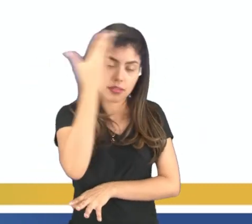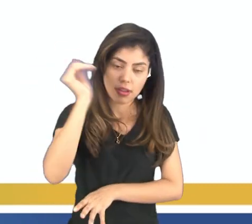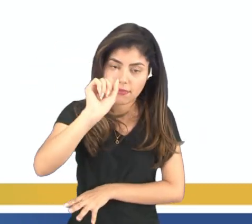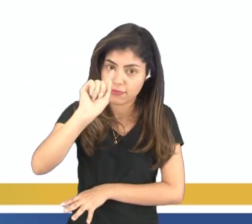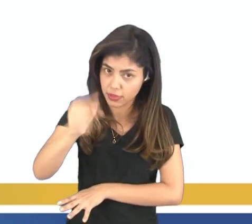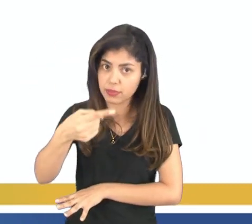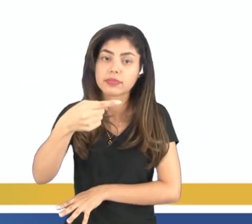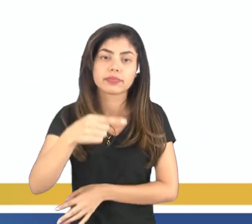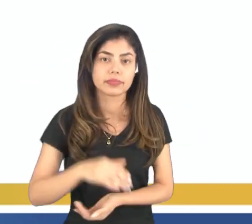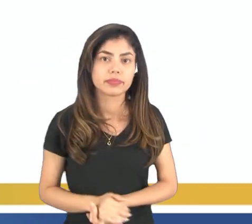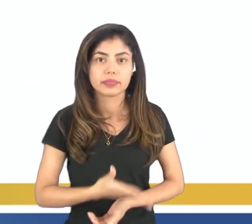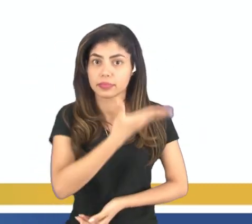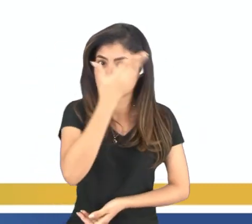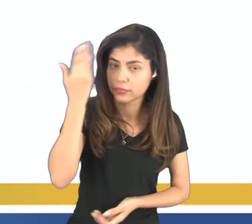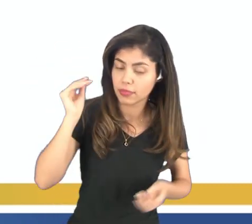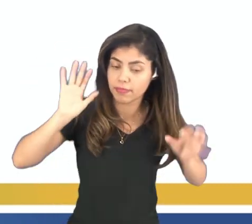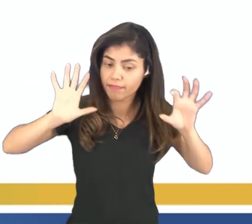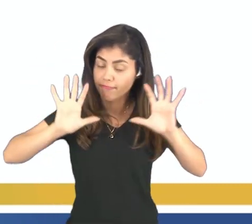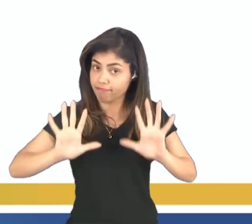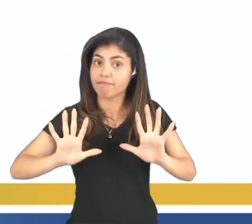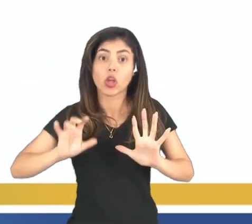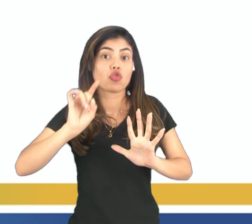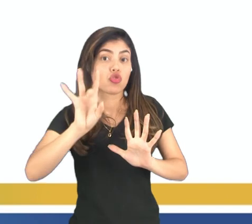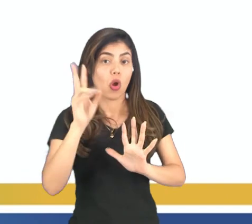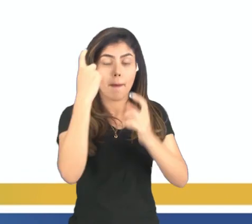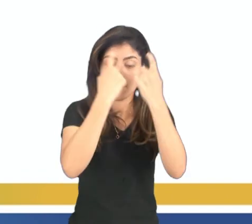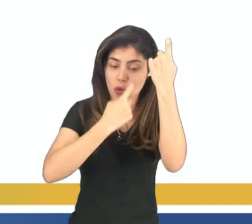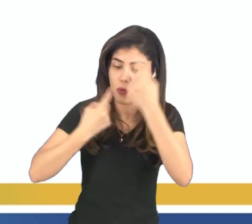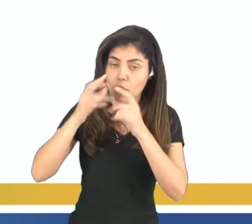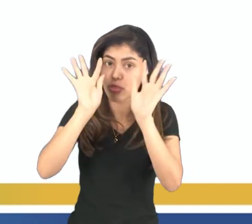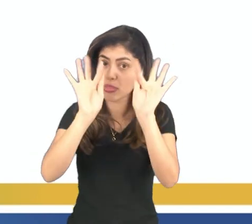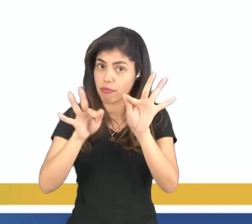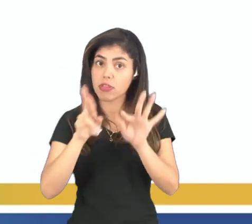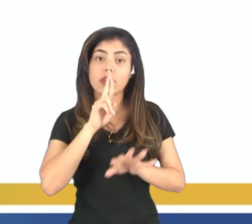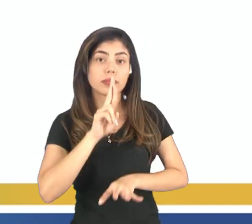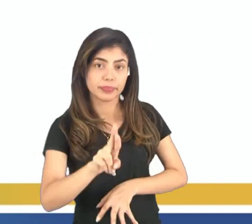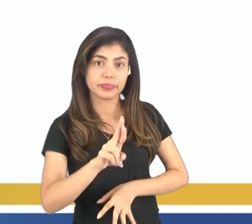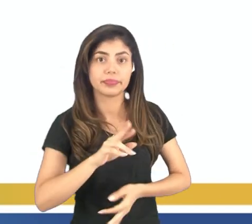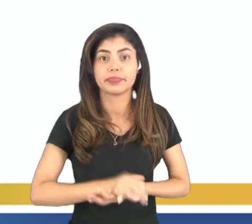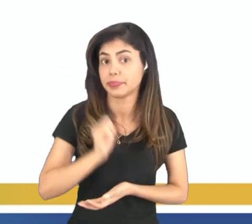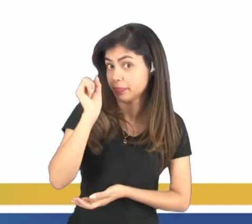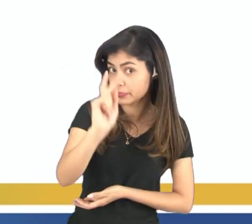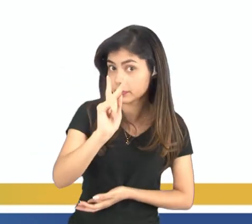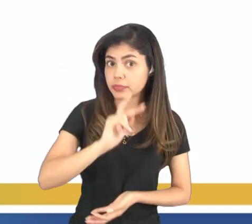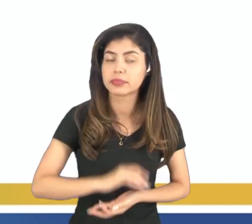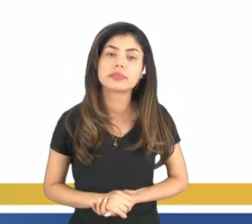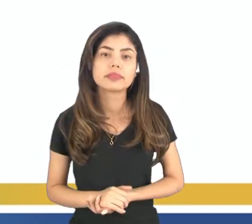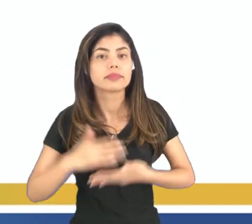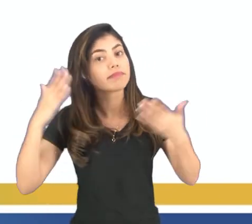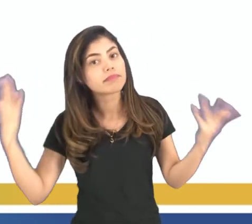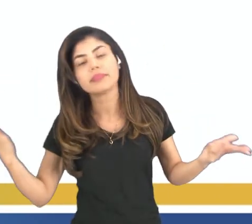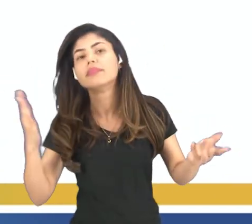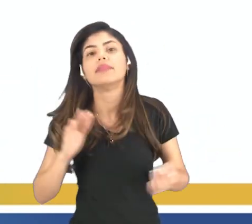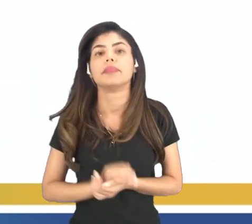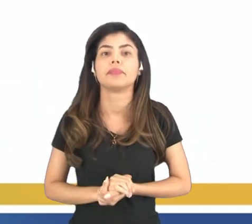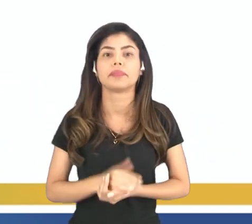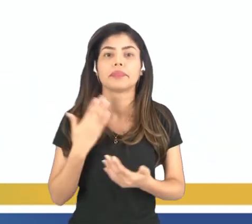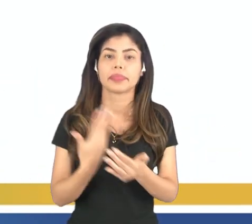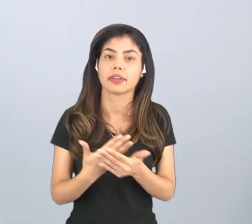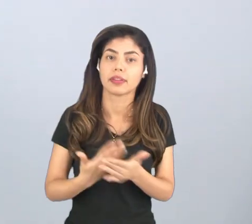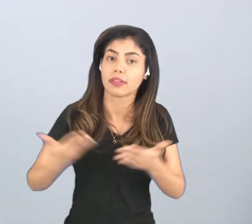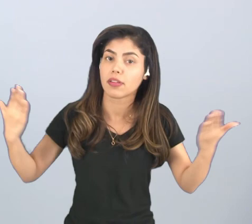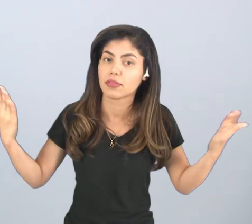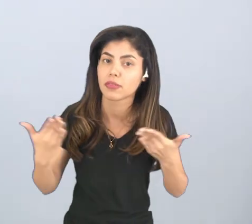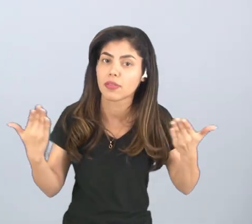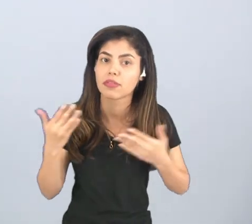esquecer a, esquece que tenha vínculo só se preocupa com ela lá no resultado Ok então pessoal essa